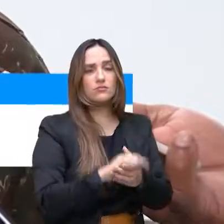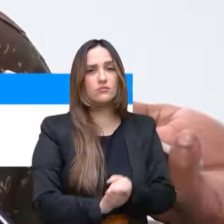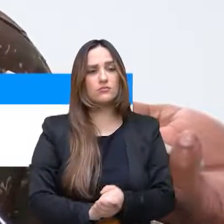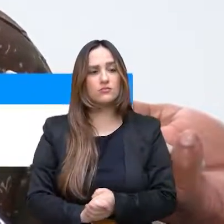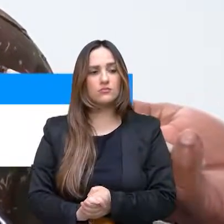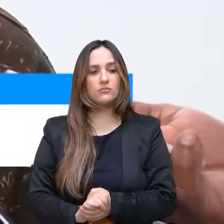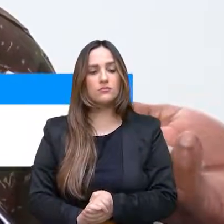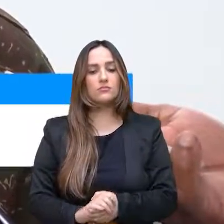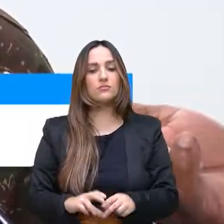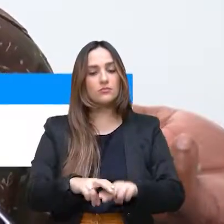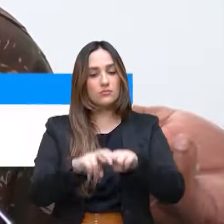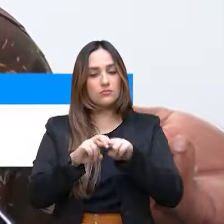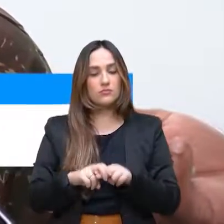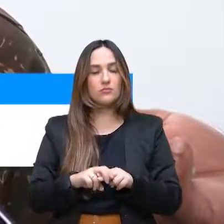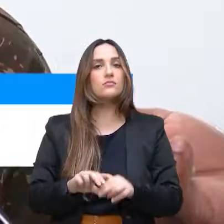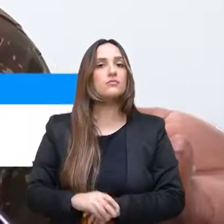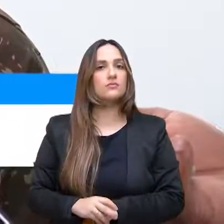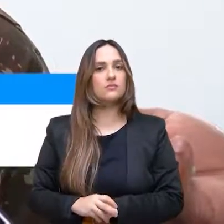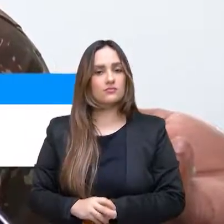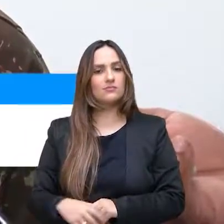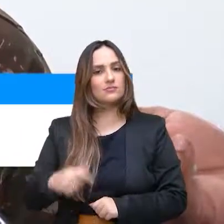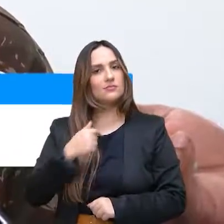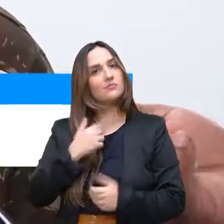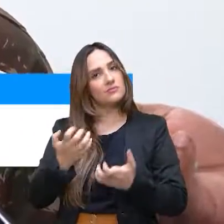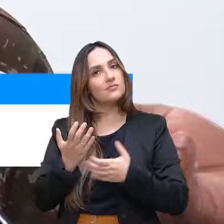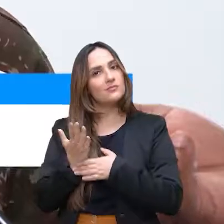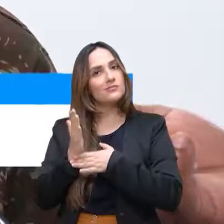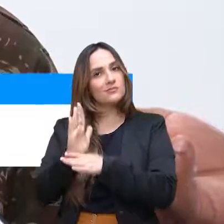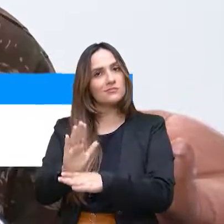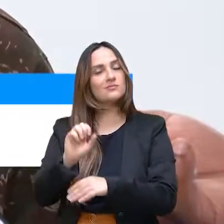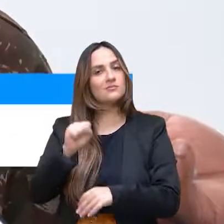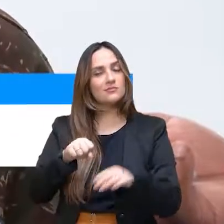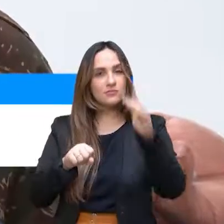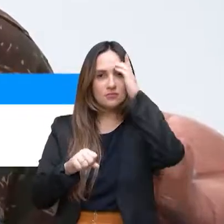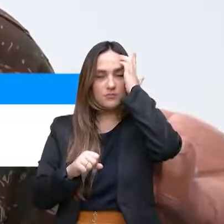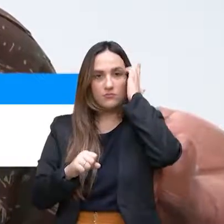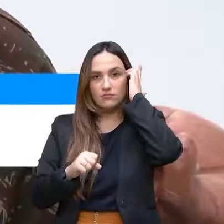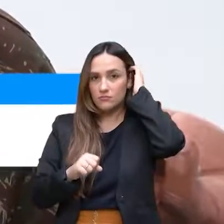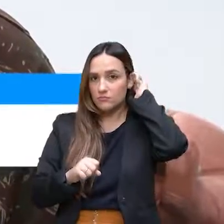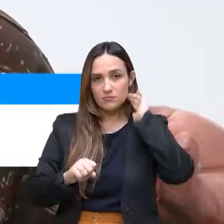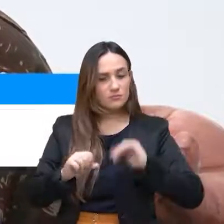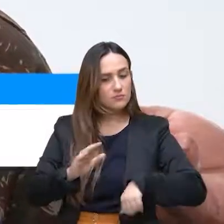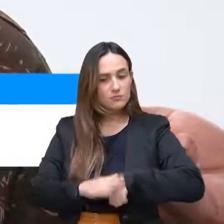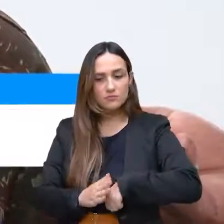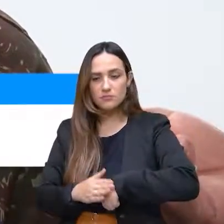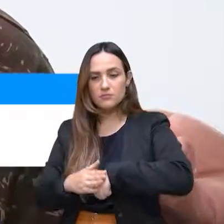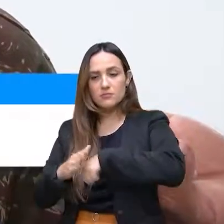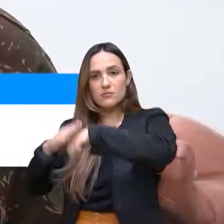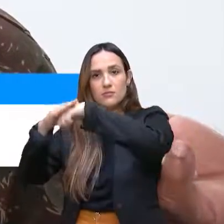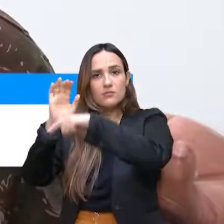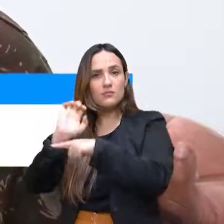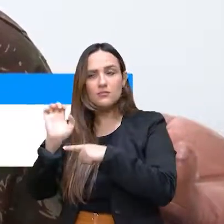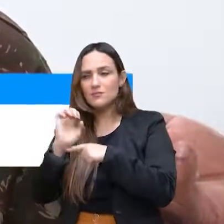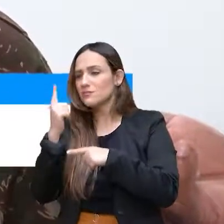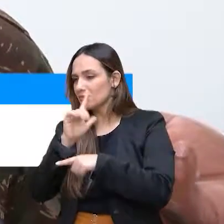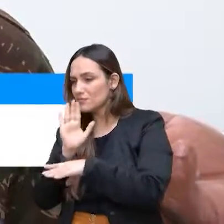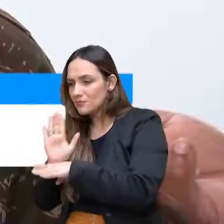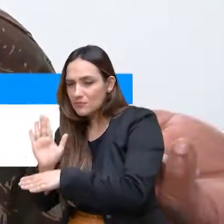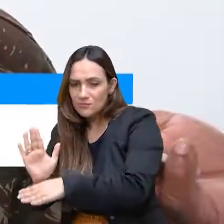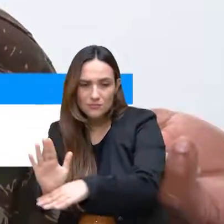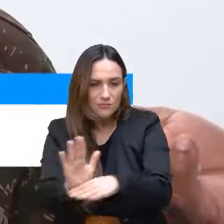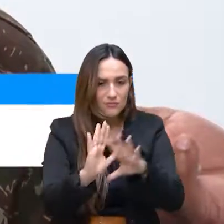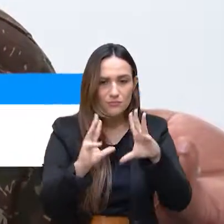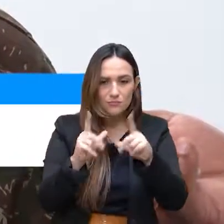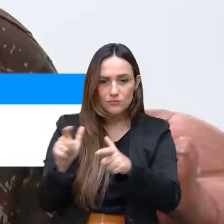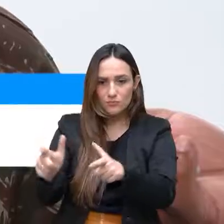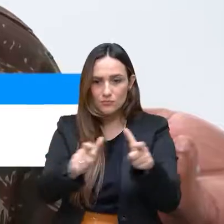casa. Dessa forma, nós nos colocamos na situação de contribuintes para que cada vez mais o Estado chegue em